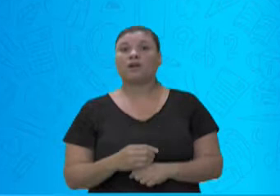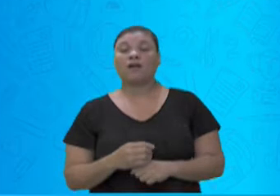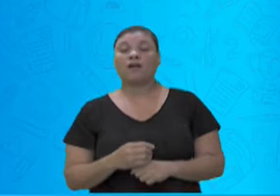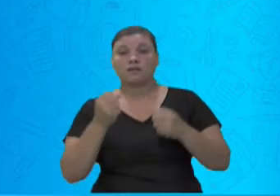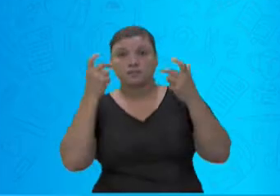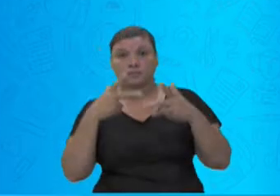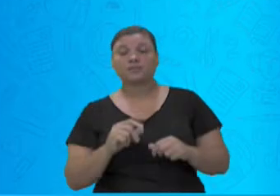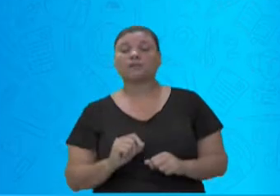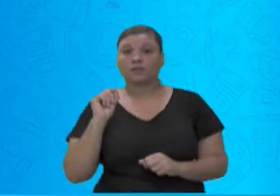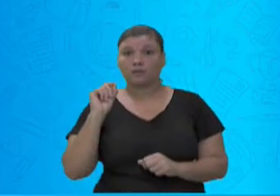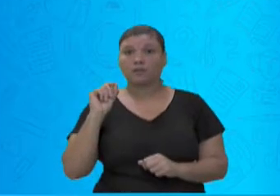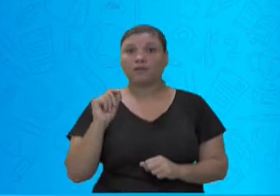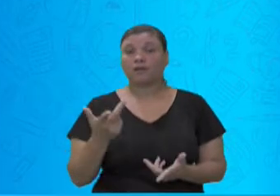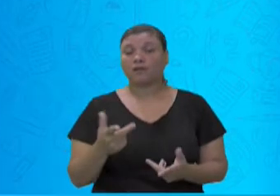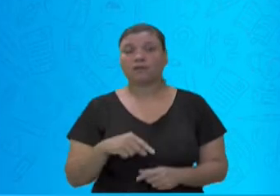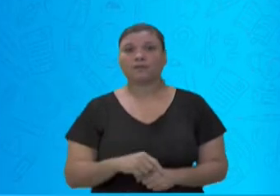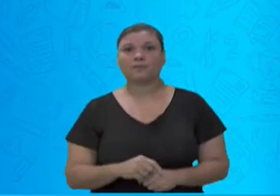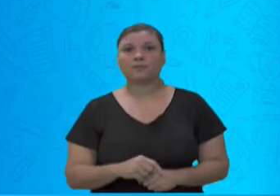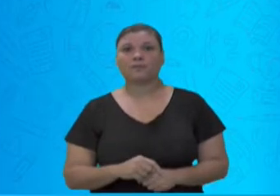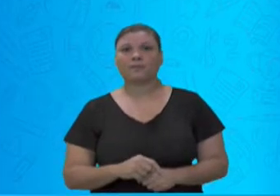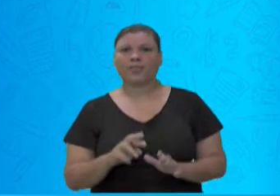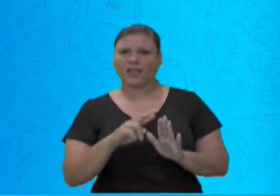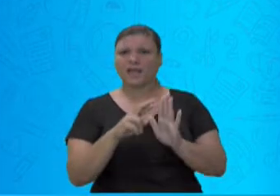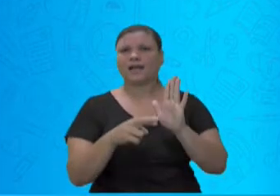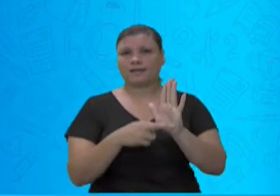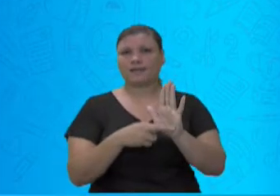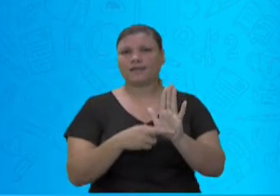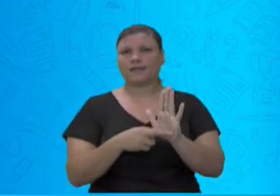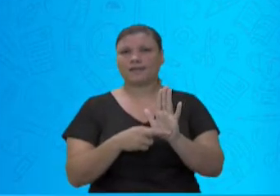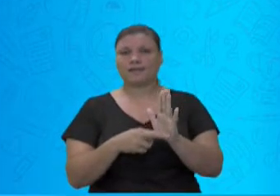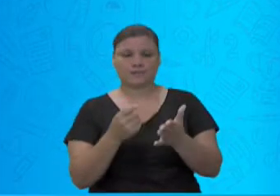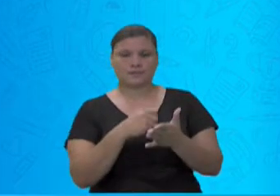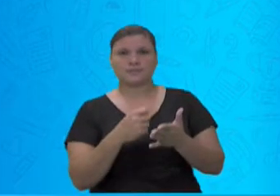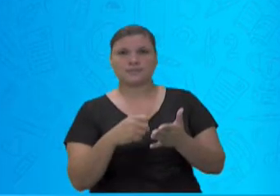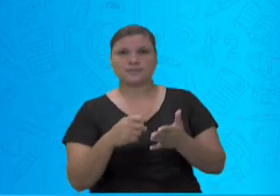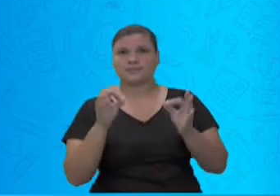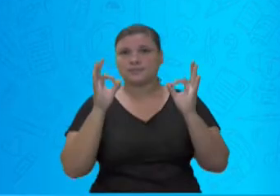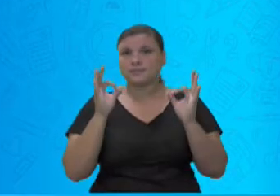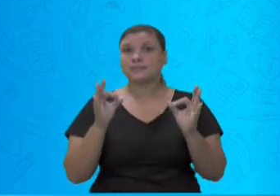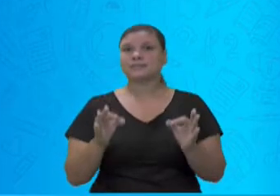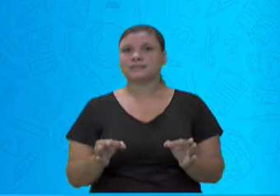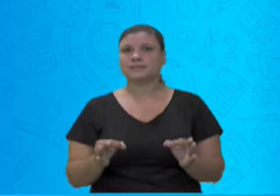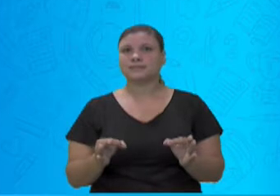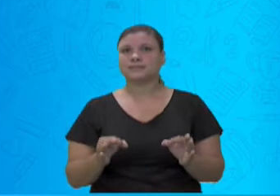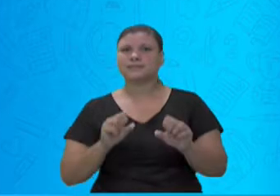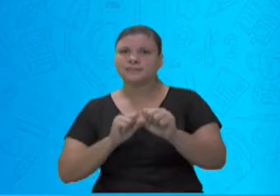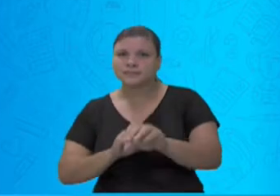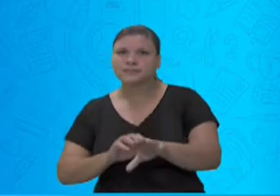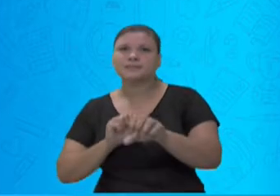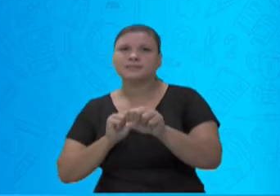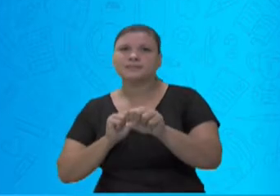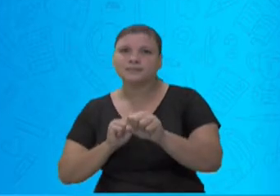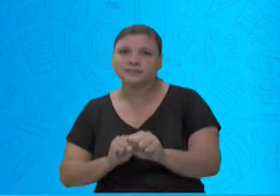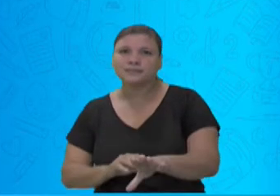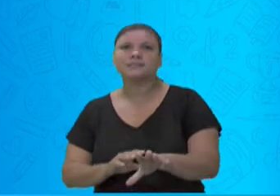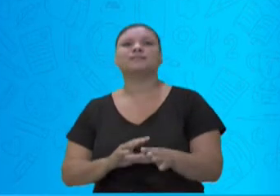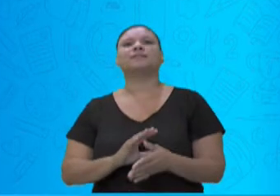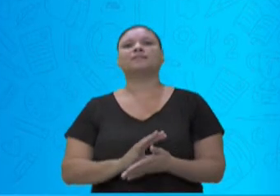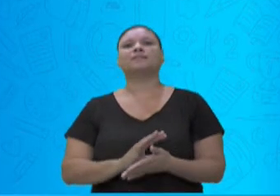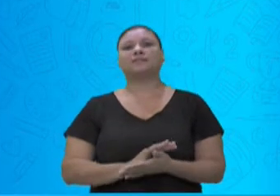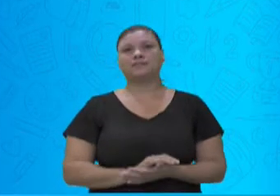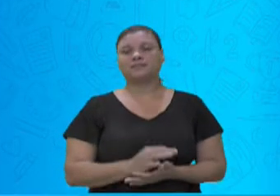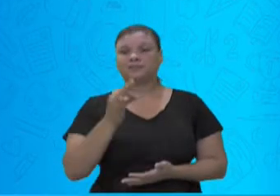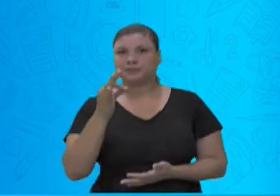de regras estabelecidas pela gramática normativa, que ensina a grafia correta